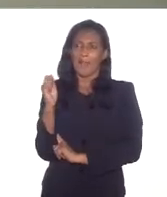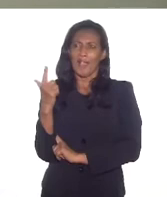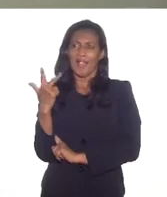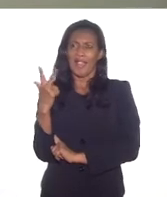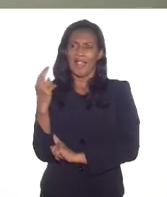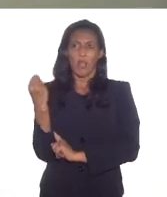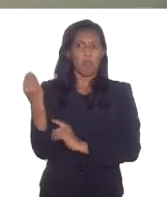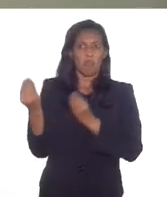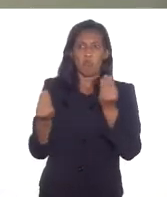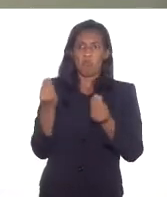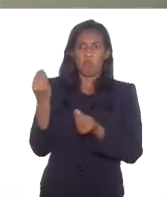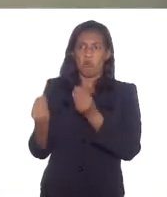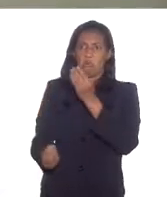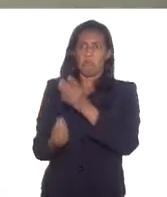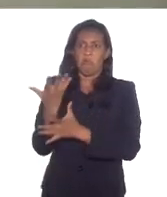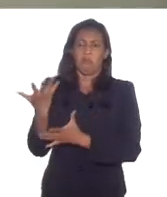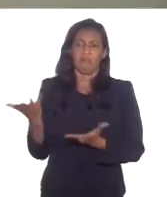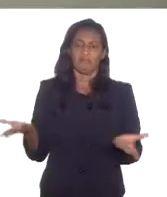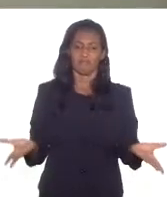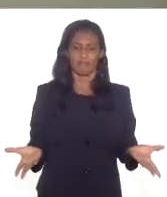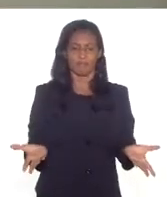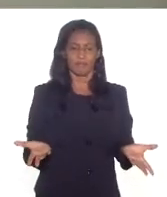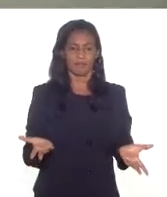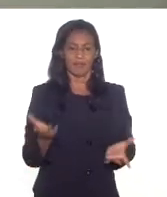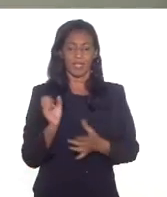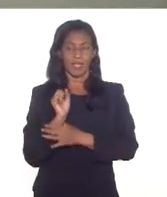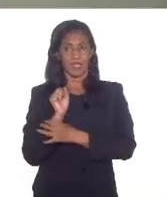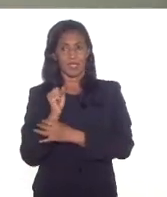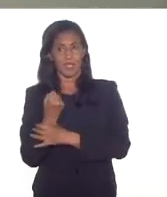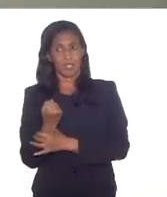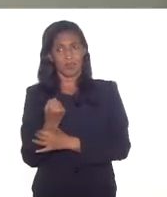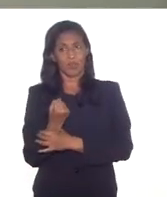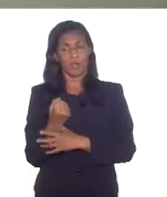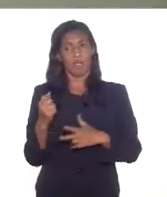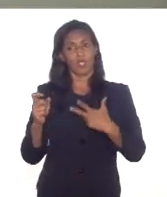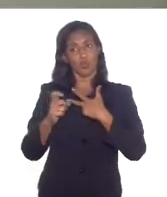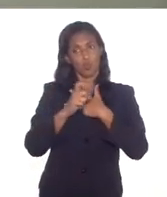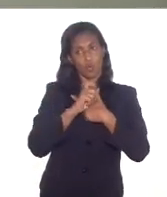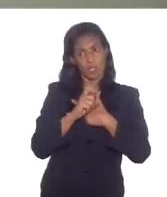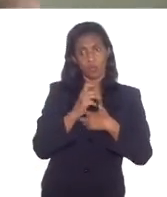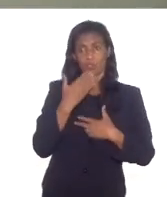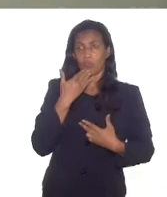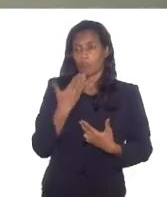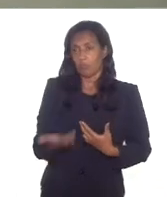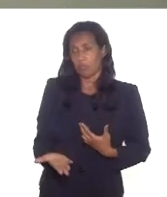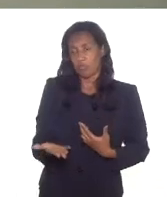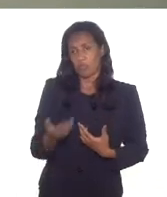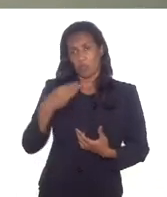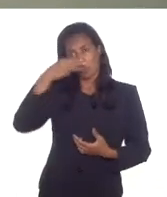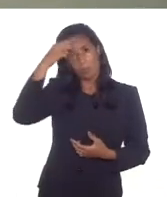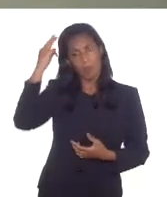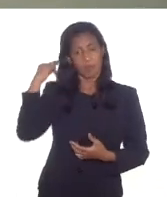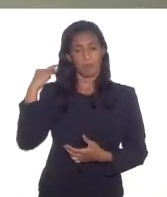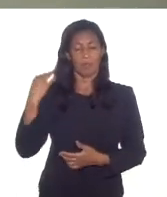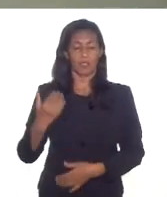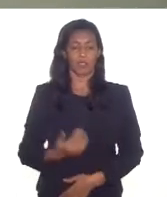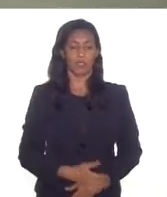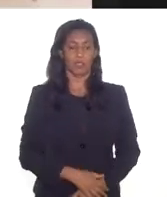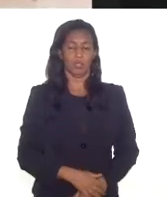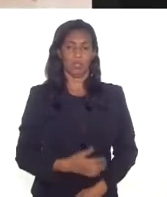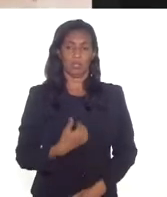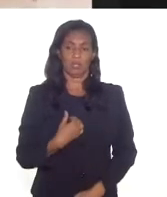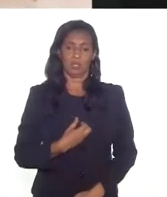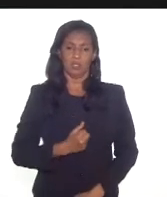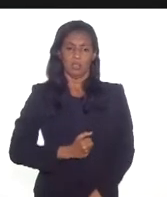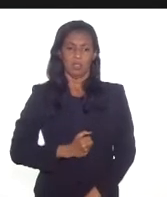céu aqui nesse projeto. Seguramente foi o Executivo que deve ter pedido o deputado Márcio Pacheco. Então, estou abrindo a divergência,